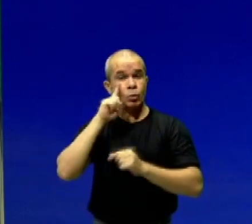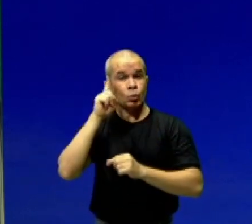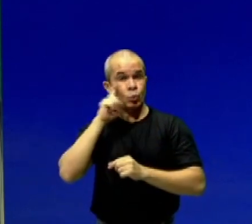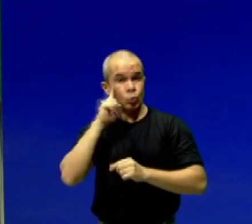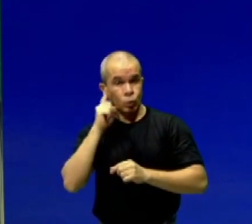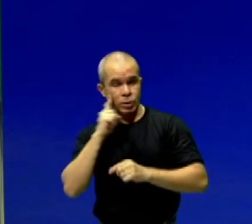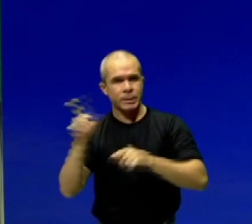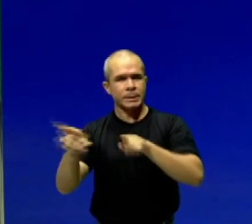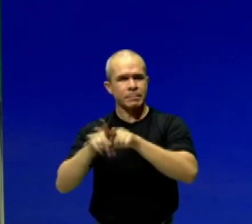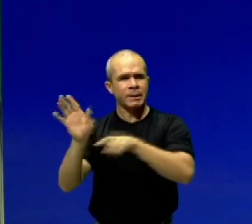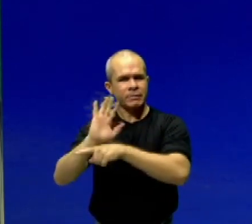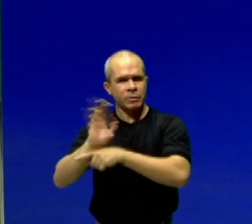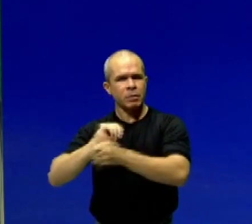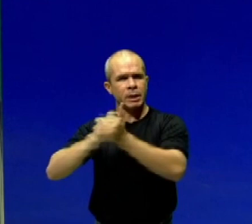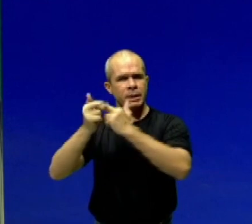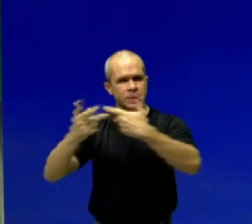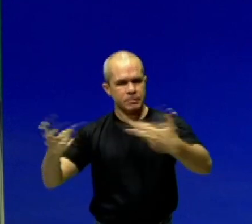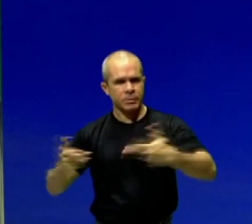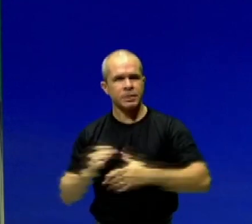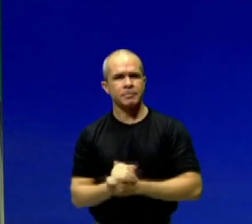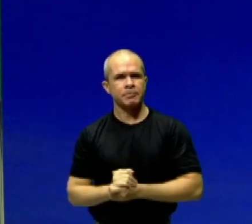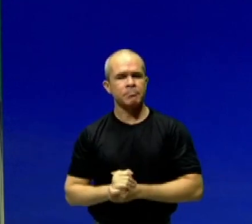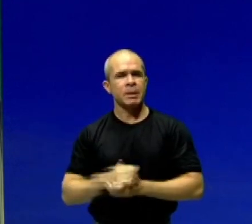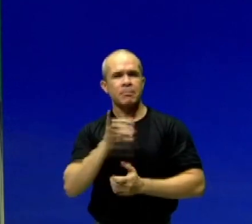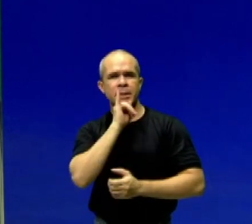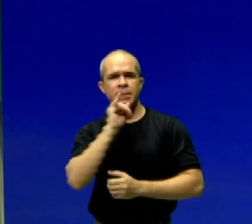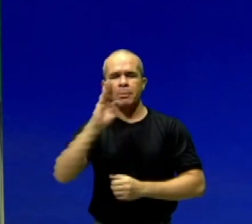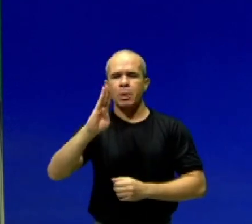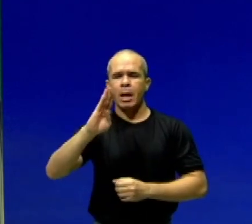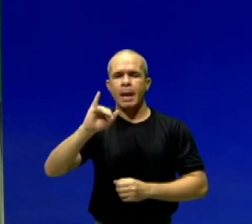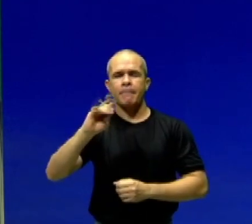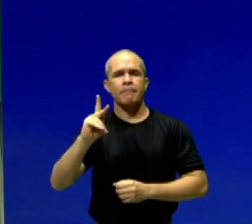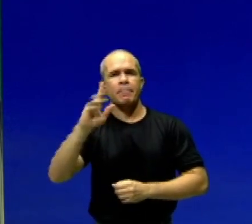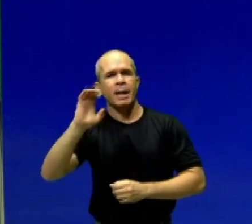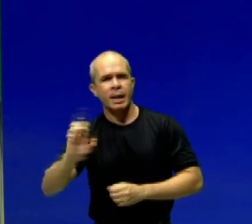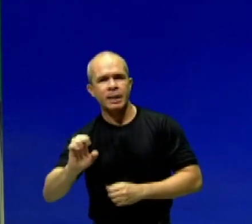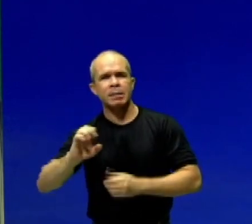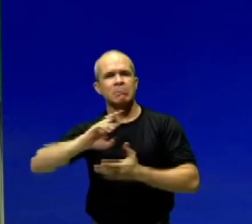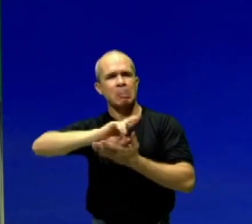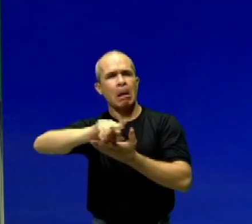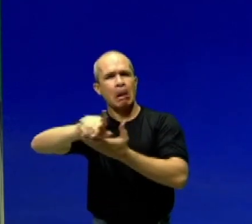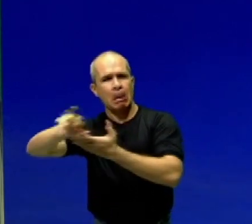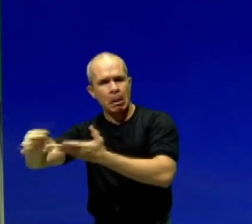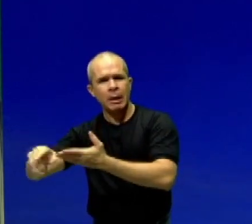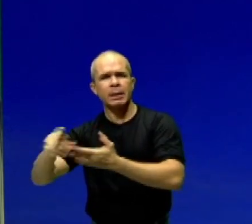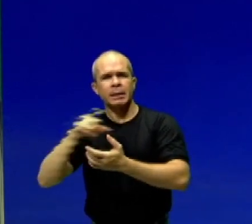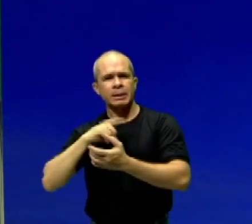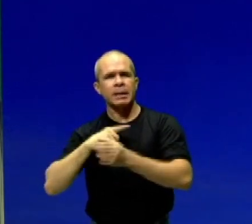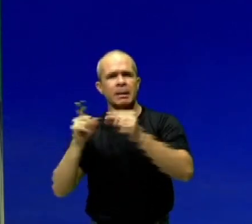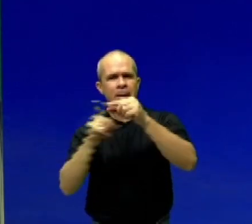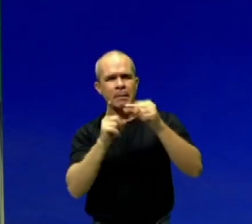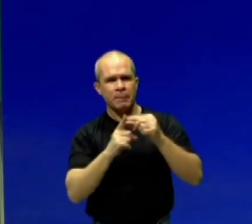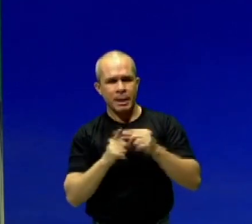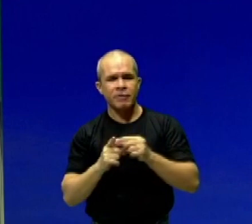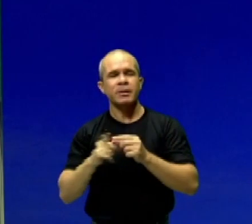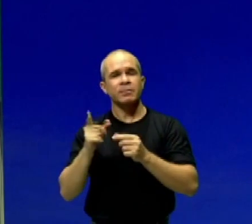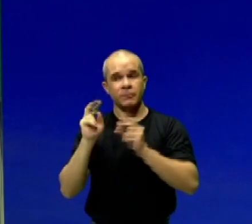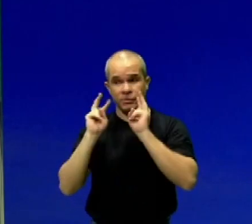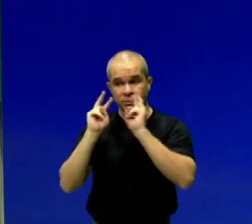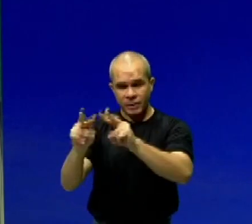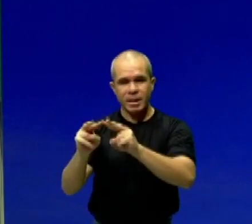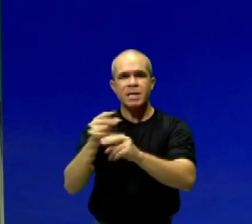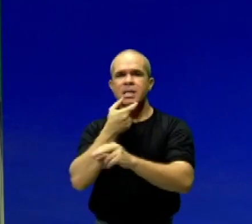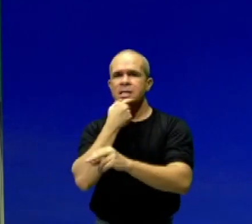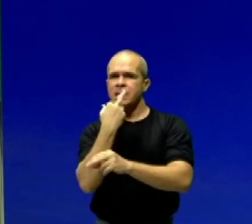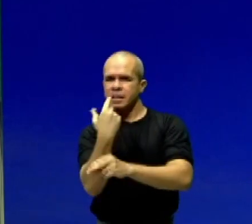vocês em esportes. Por exemplo, bike, né? Cycling, trekking, running. Então, são essas palavras que